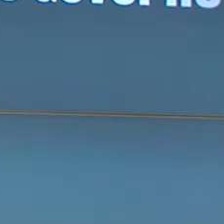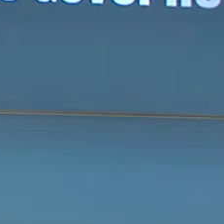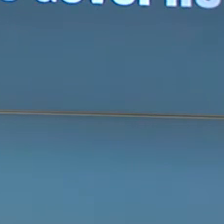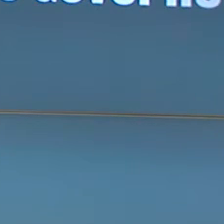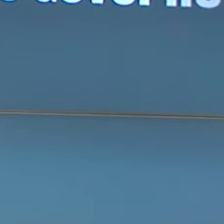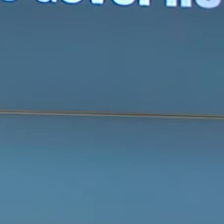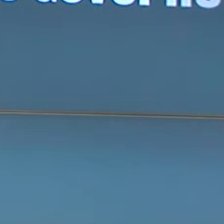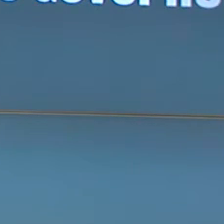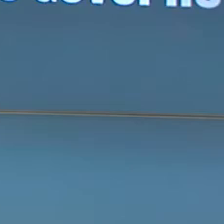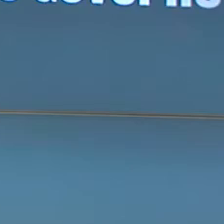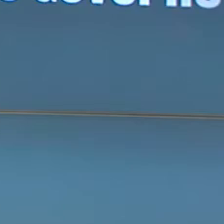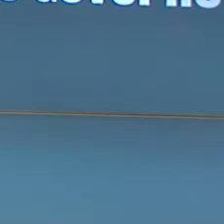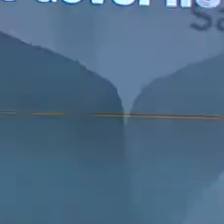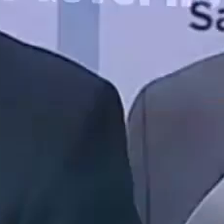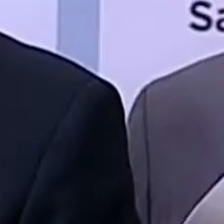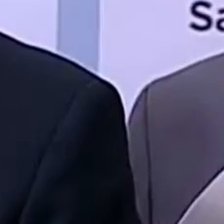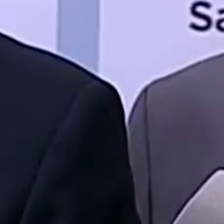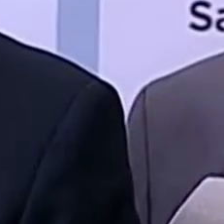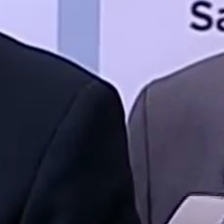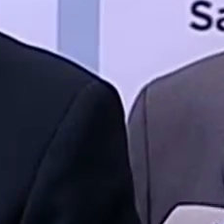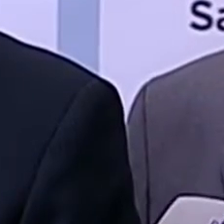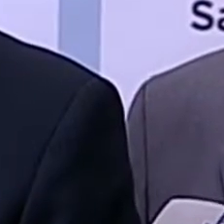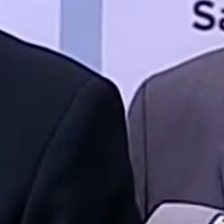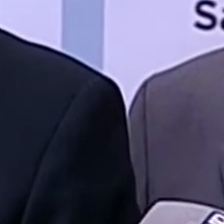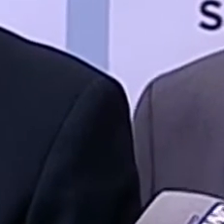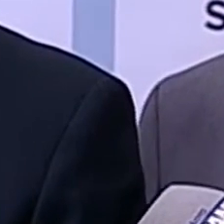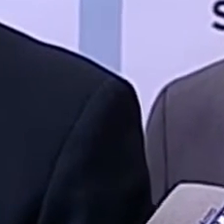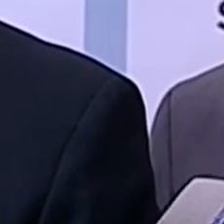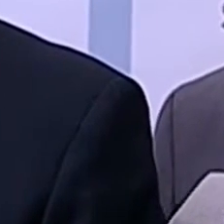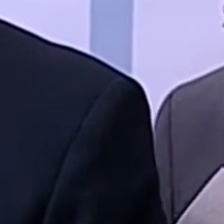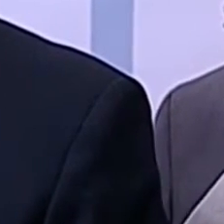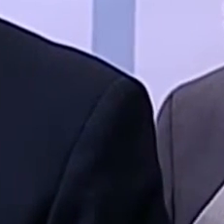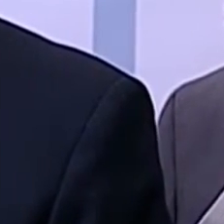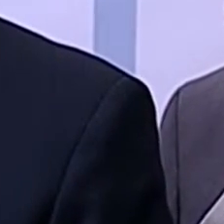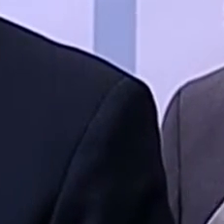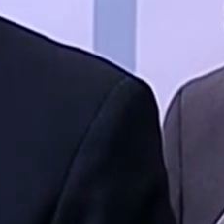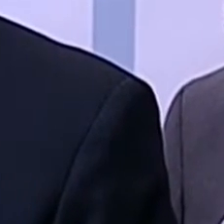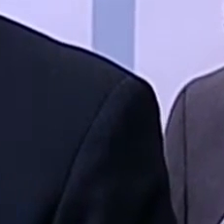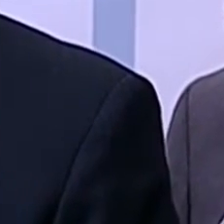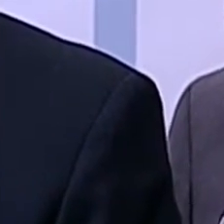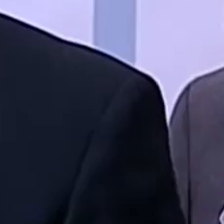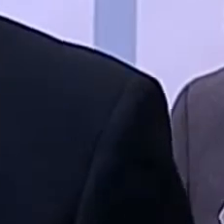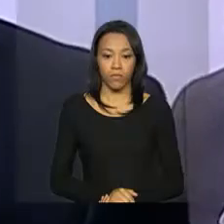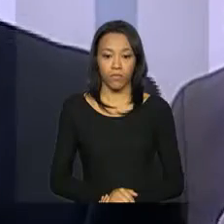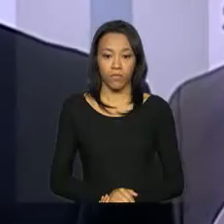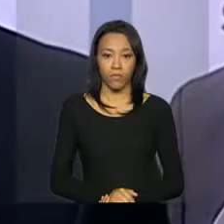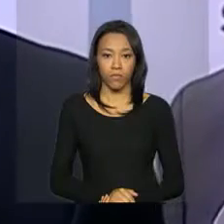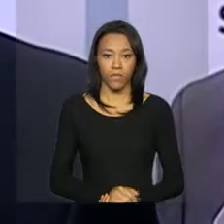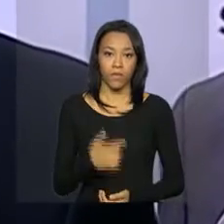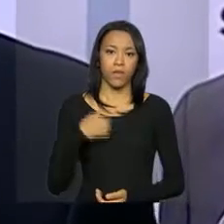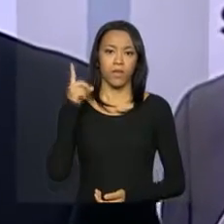epidemiológico HIV-AIDS. Vamos acompanhar. Era só quem já tinha doença, agora tem que ter um filho. Mas onde é que tem uma entrada ali? São as pessoas que não procuram?